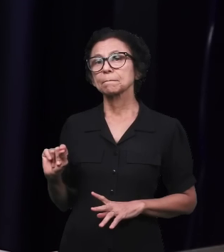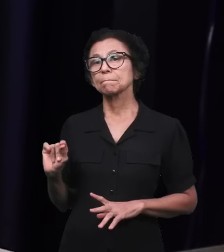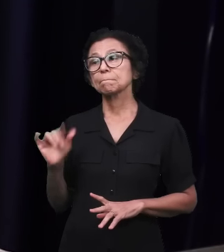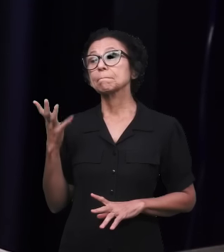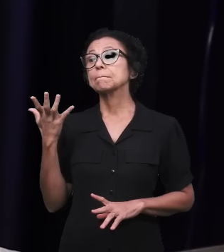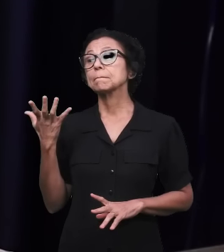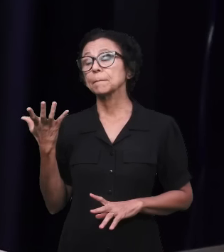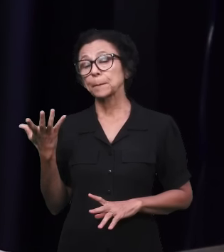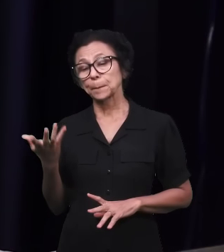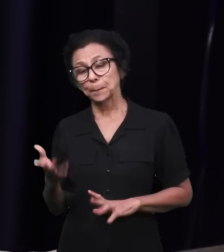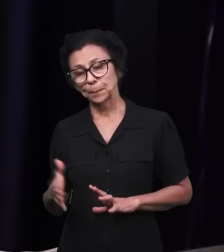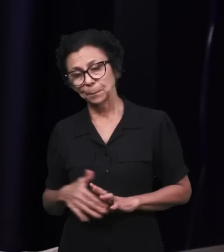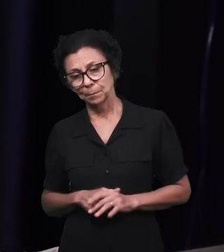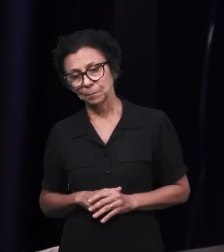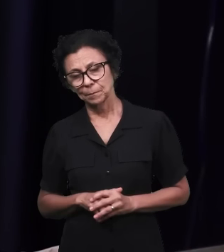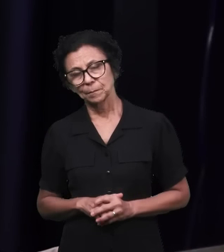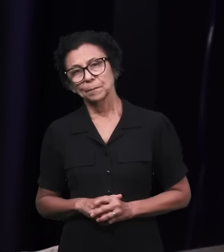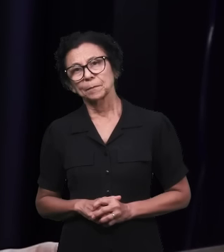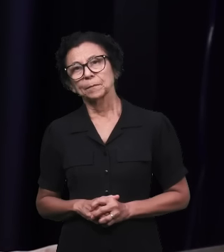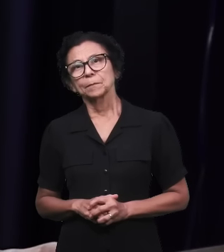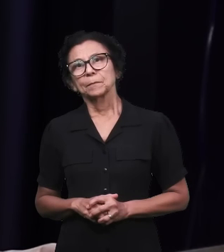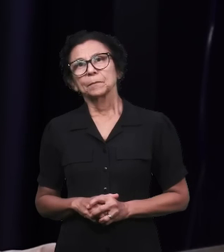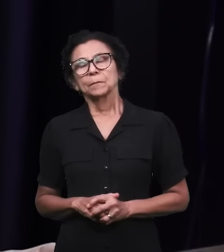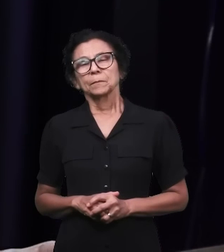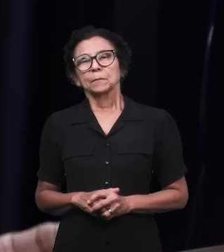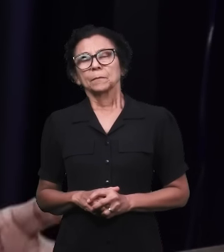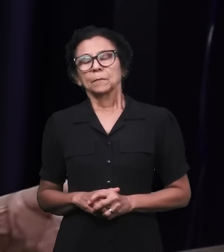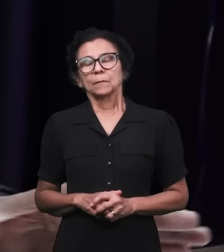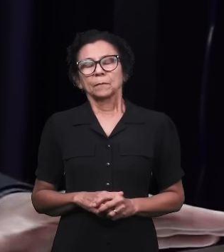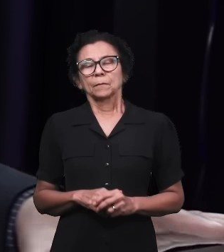Se nós pegarmos a palavra de Deus,